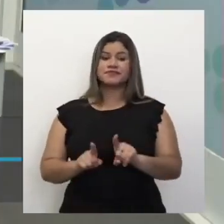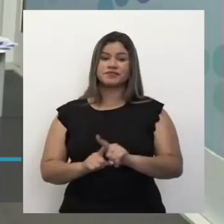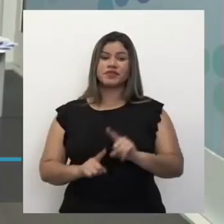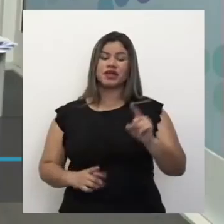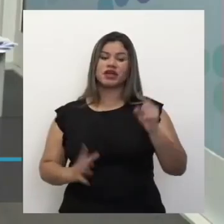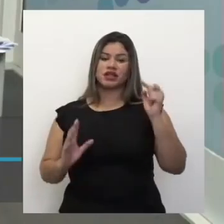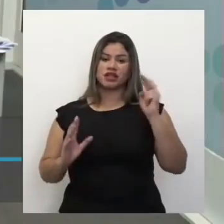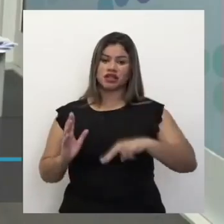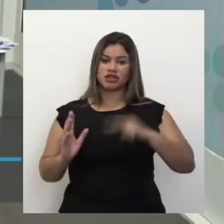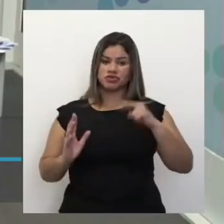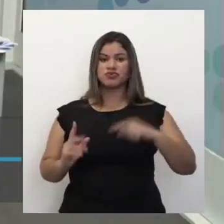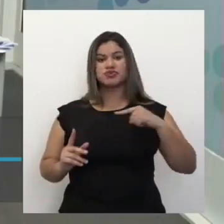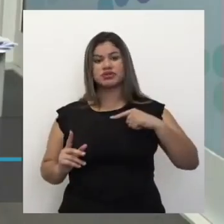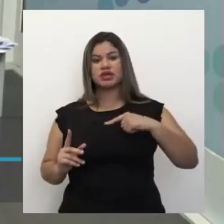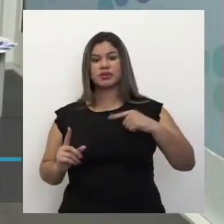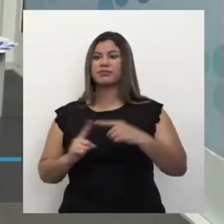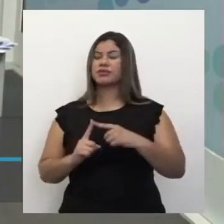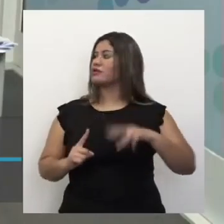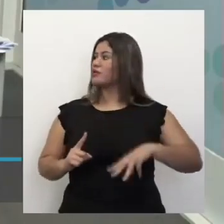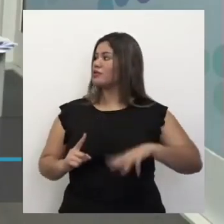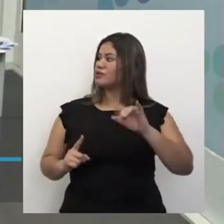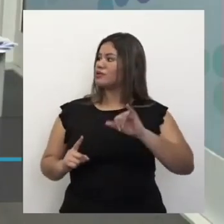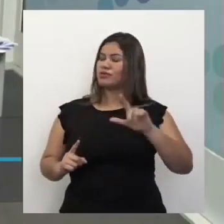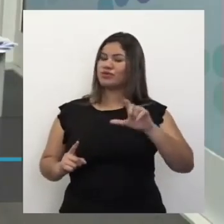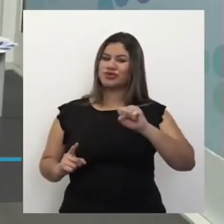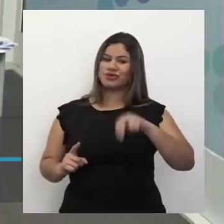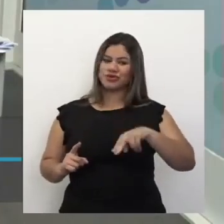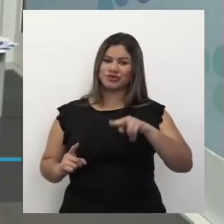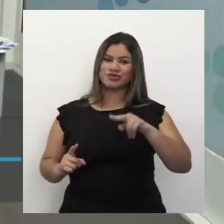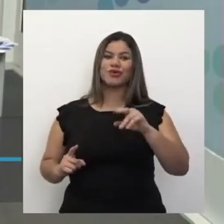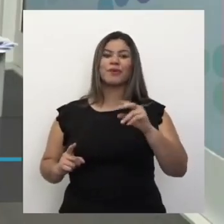ó. O Wilson, ele percebeu a reflexão,